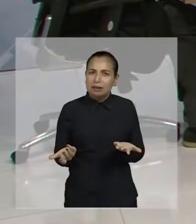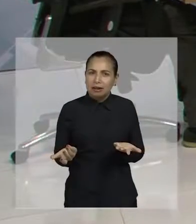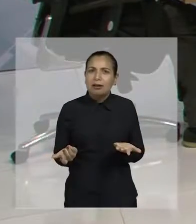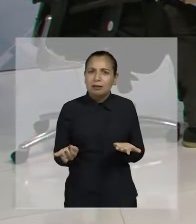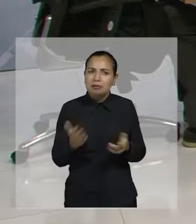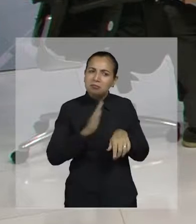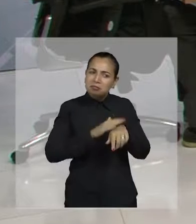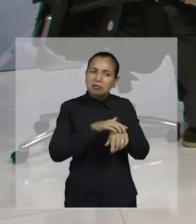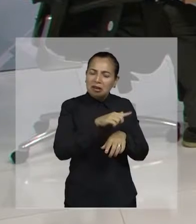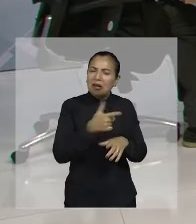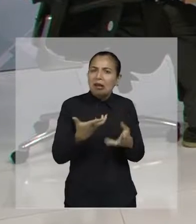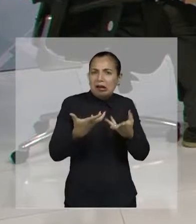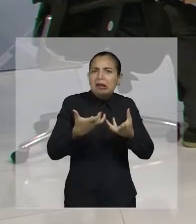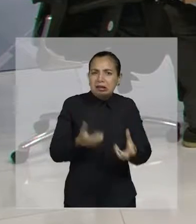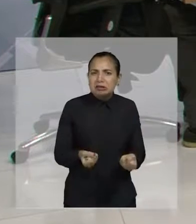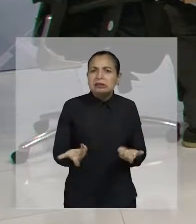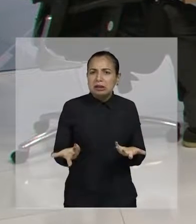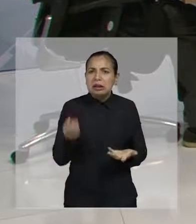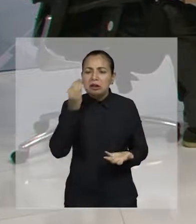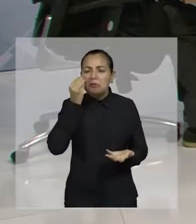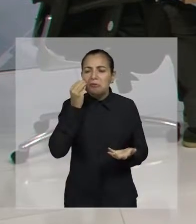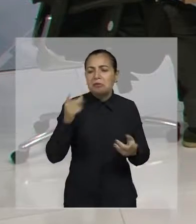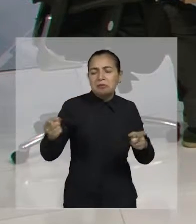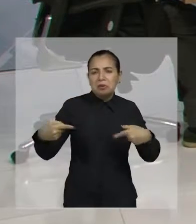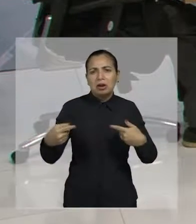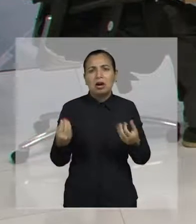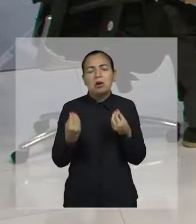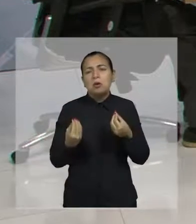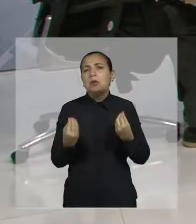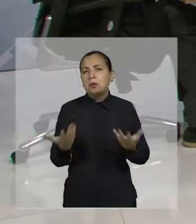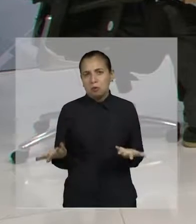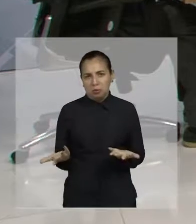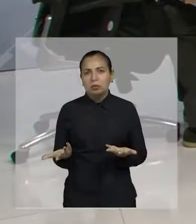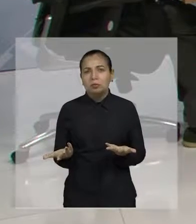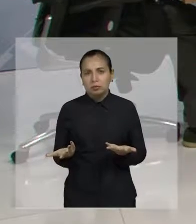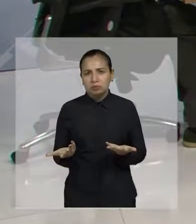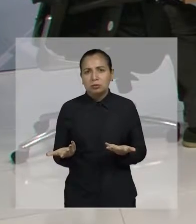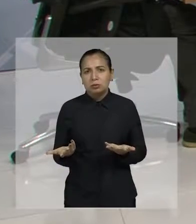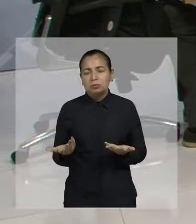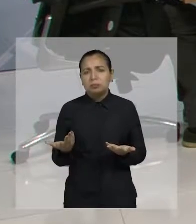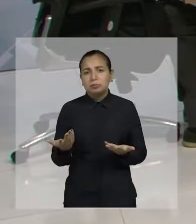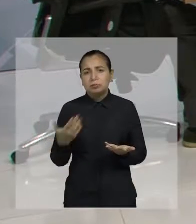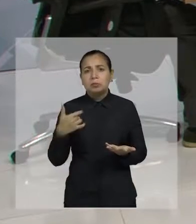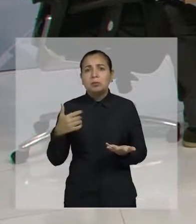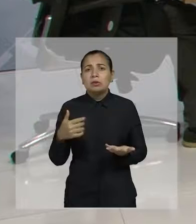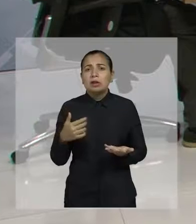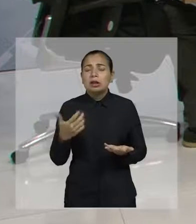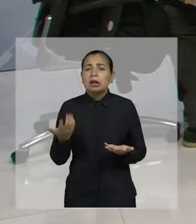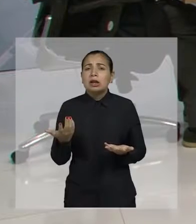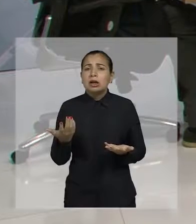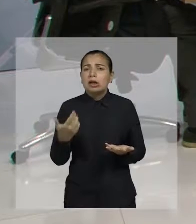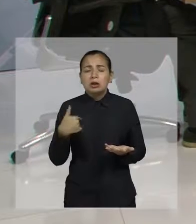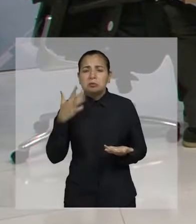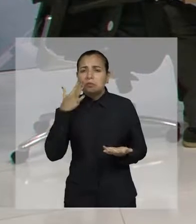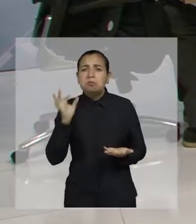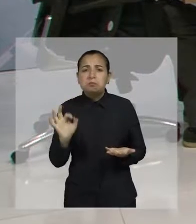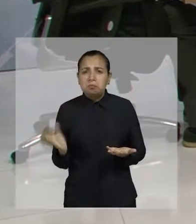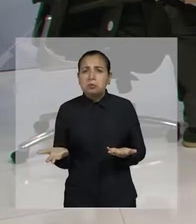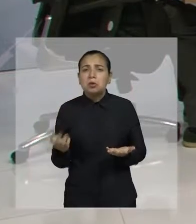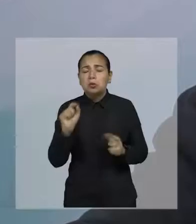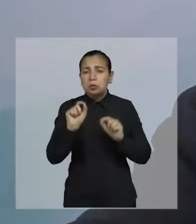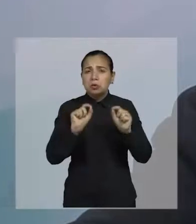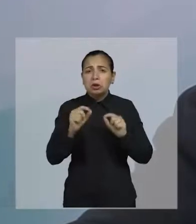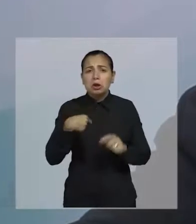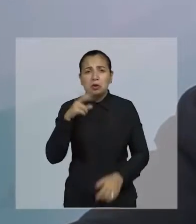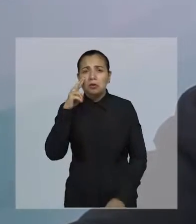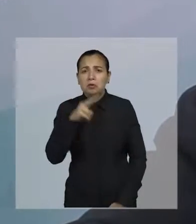Ele aceitar estar nesse papel. Não vislumbro nesse momento... estranheza também. Exatamente. Não vislumbro nesse momento alguma razão